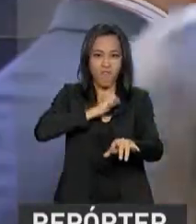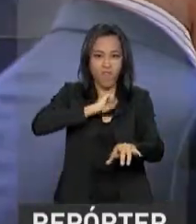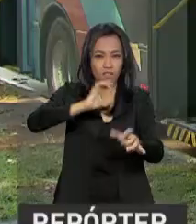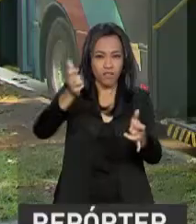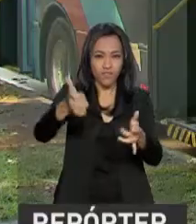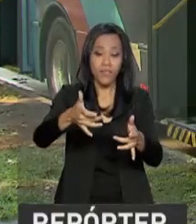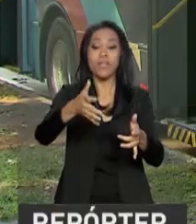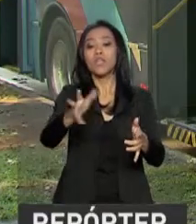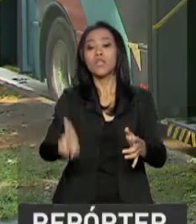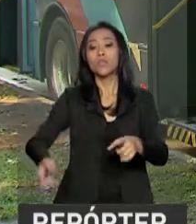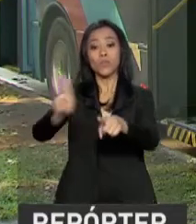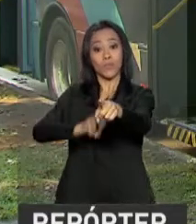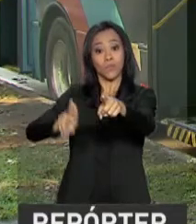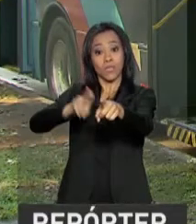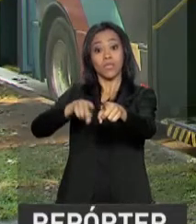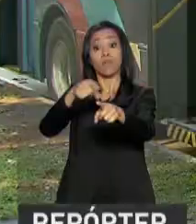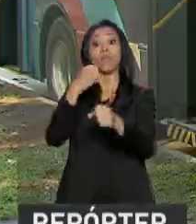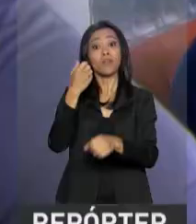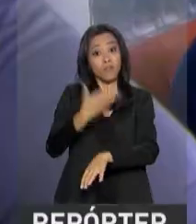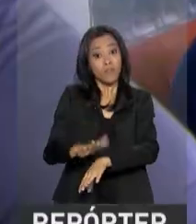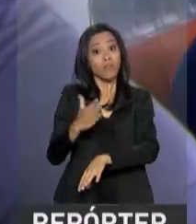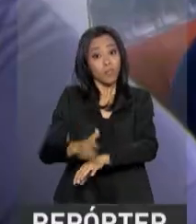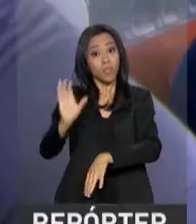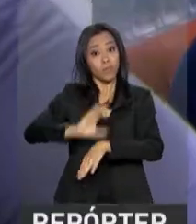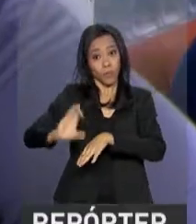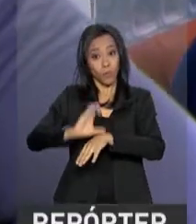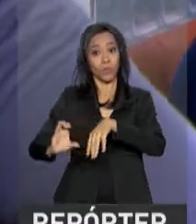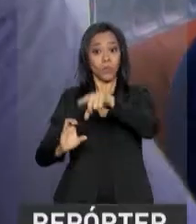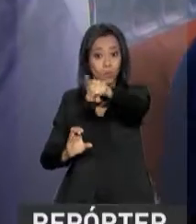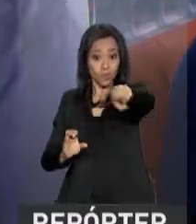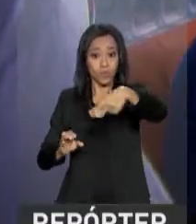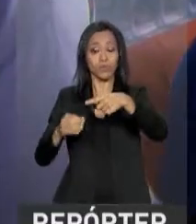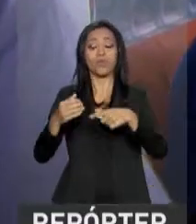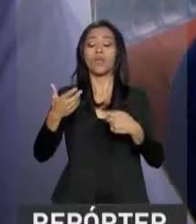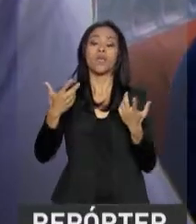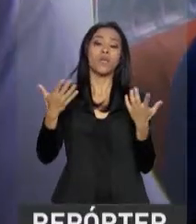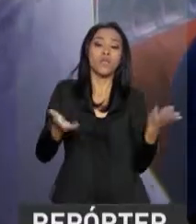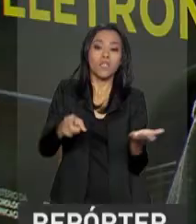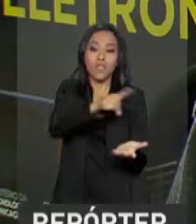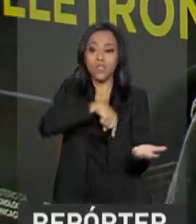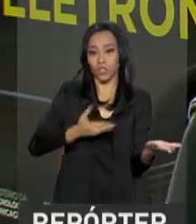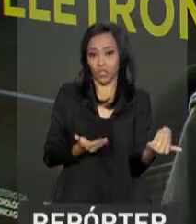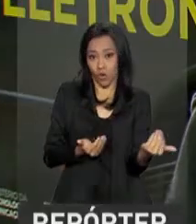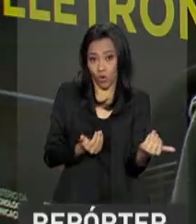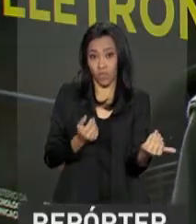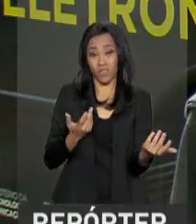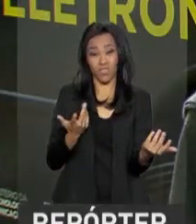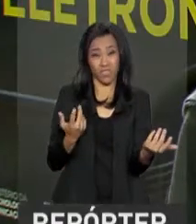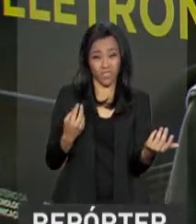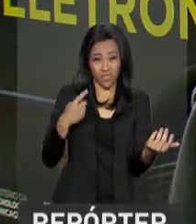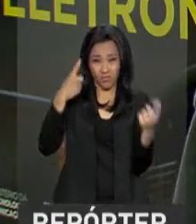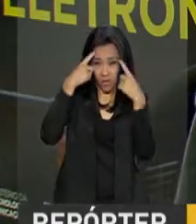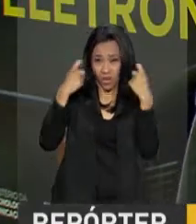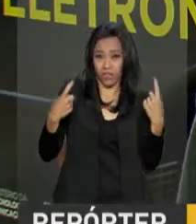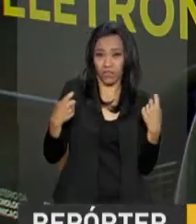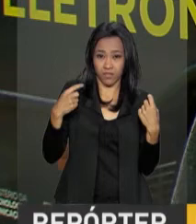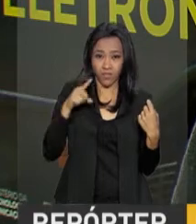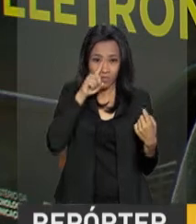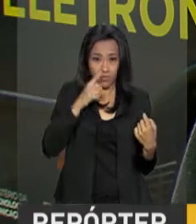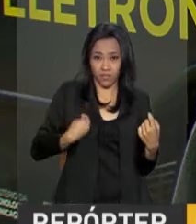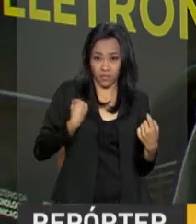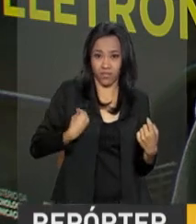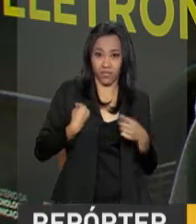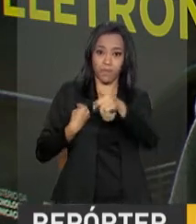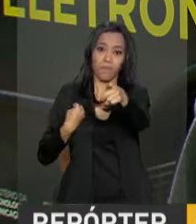oferecem capacitação profissional a jovens em situação de vulnerabilidade com o curso profissionalizante